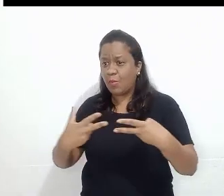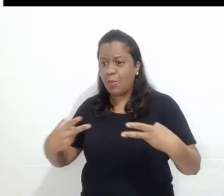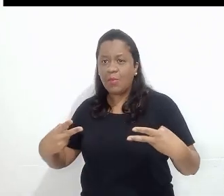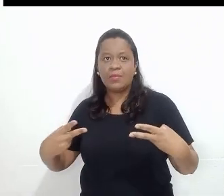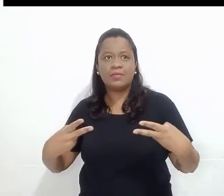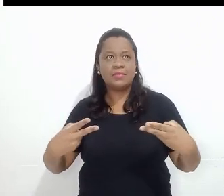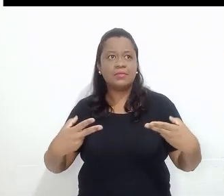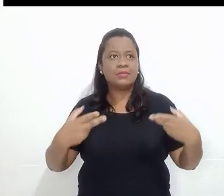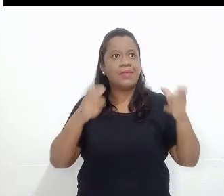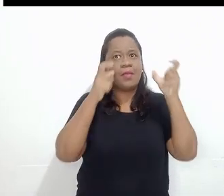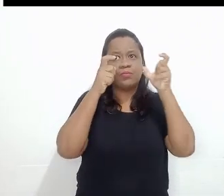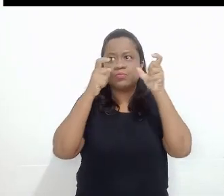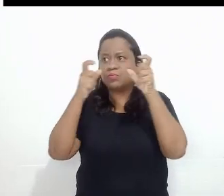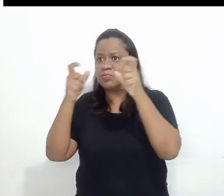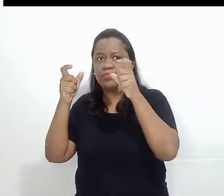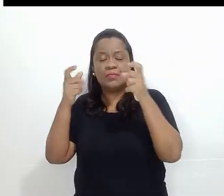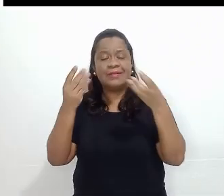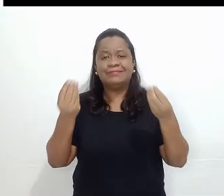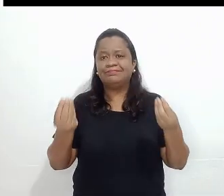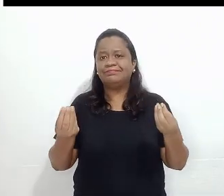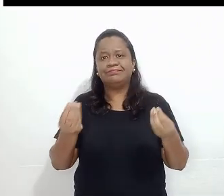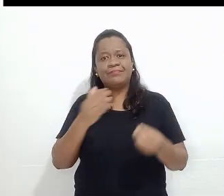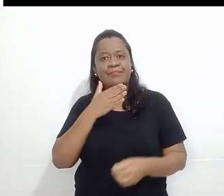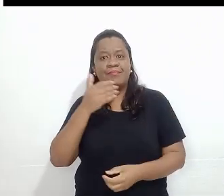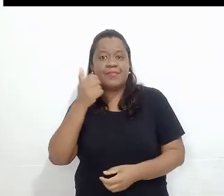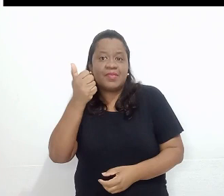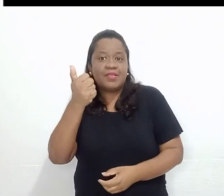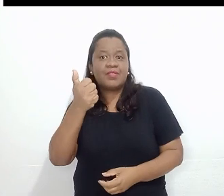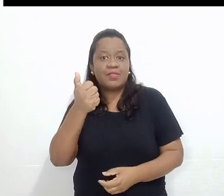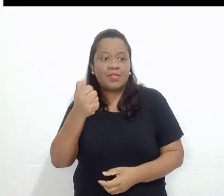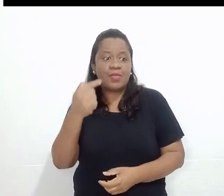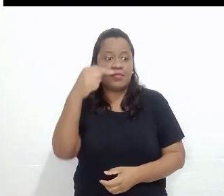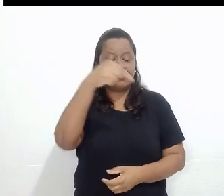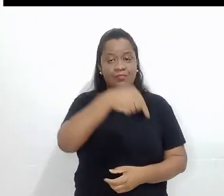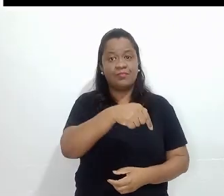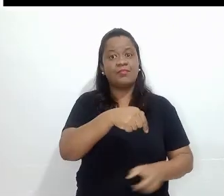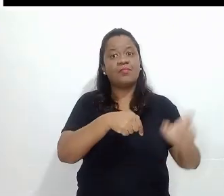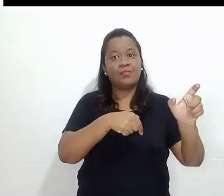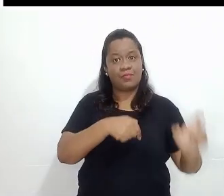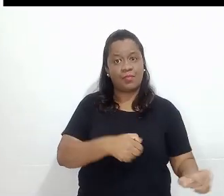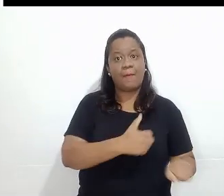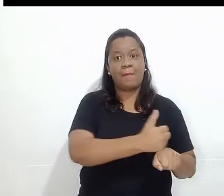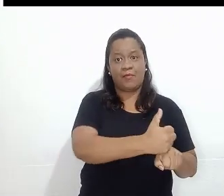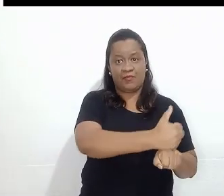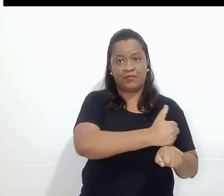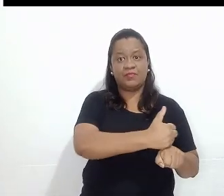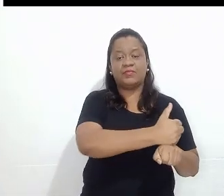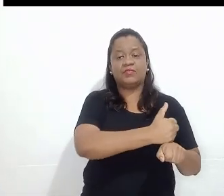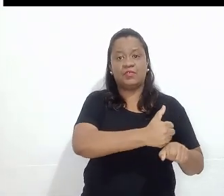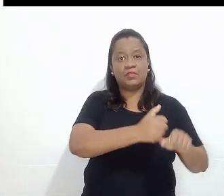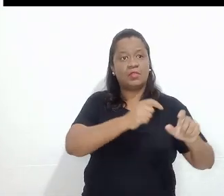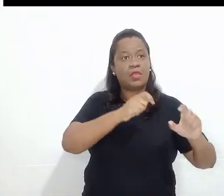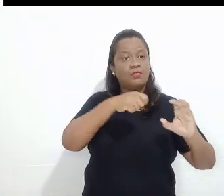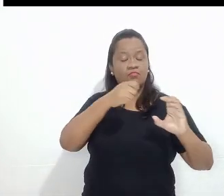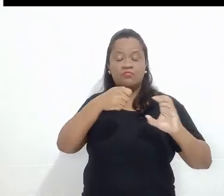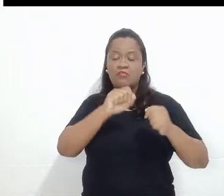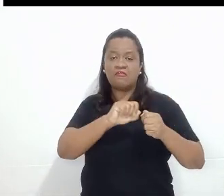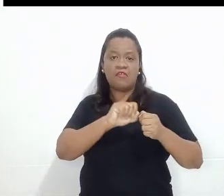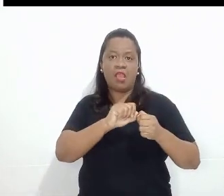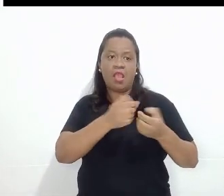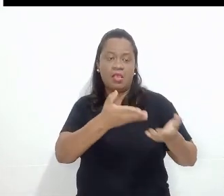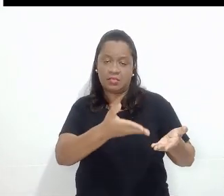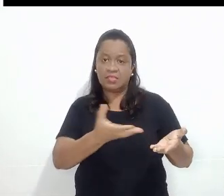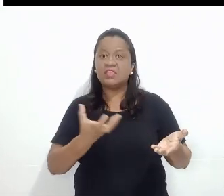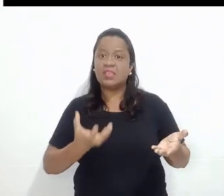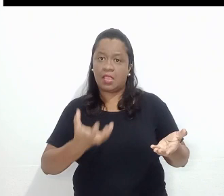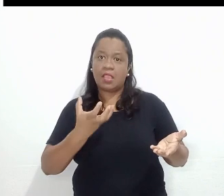para olhar, que é melhor que ele tenha um operador de câmera que faça aquilo que ele quer que aconteça e ele fica de olho para ver se